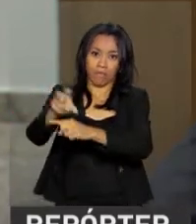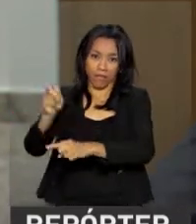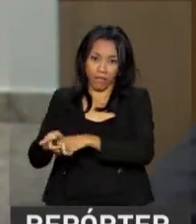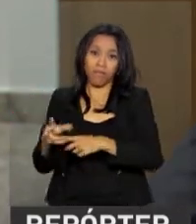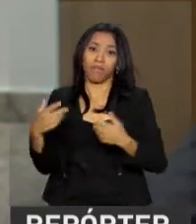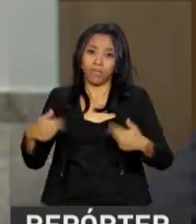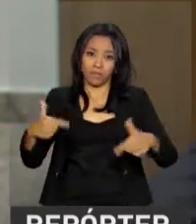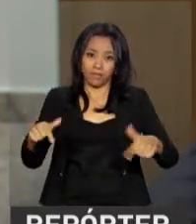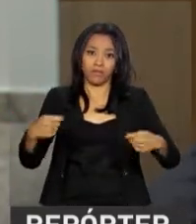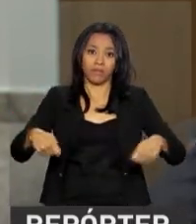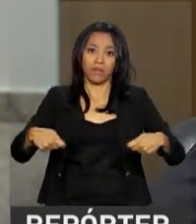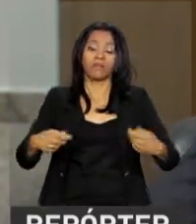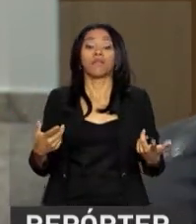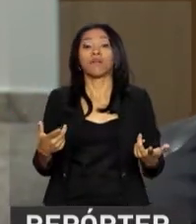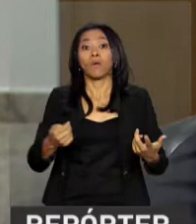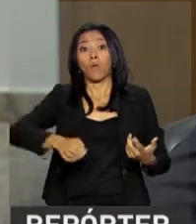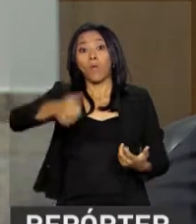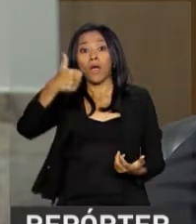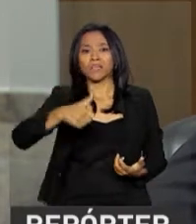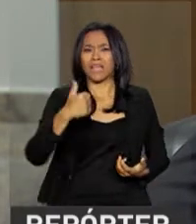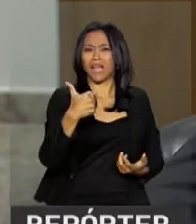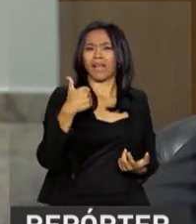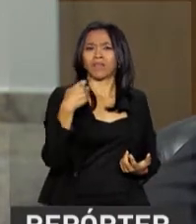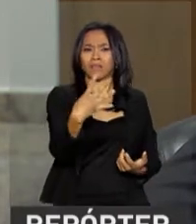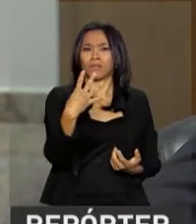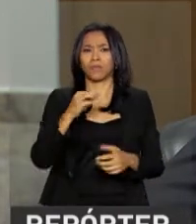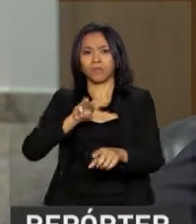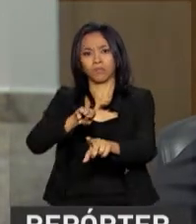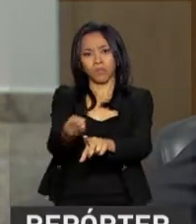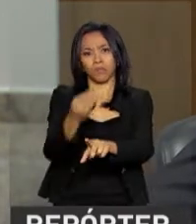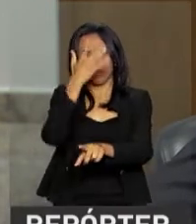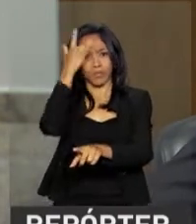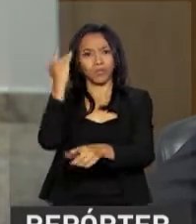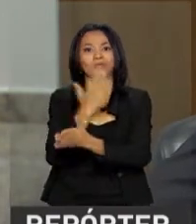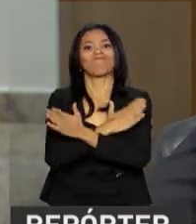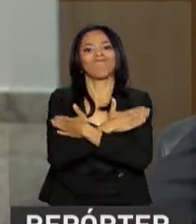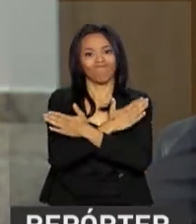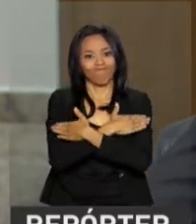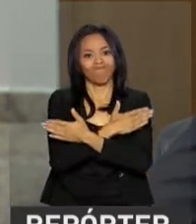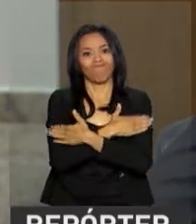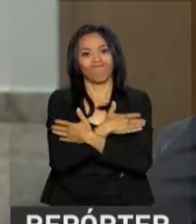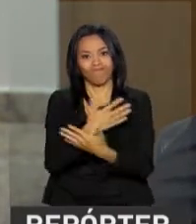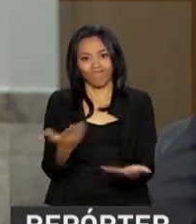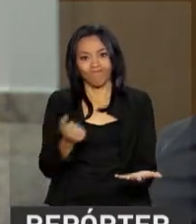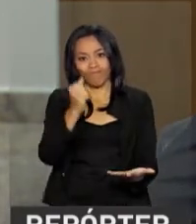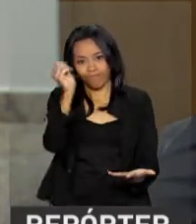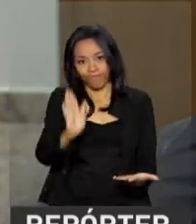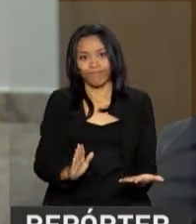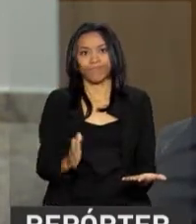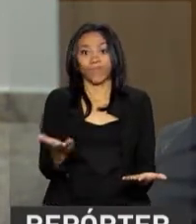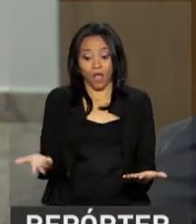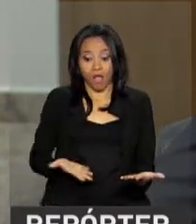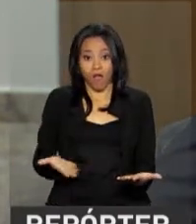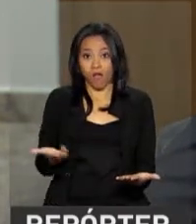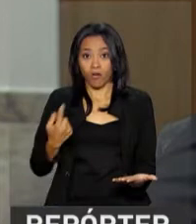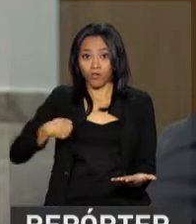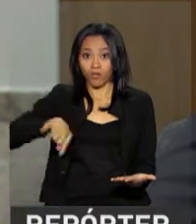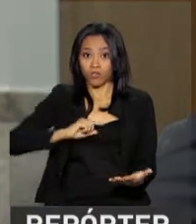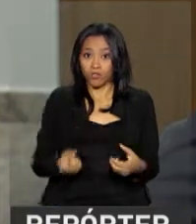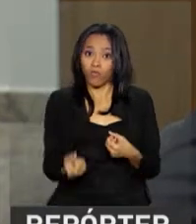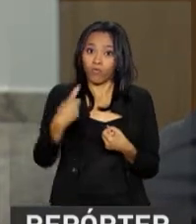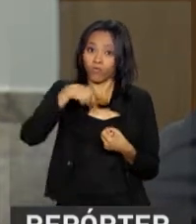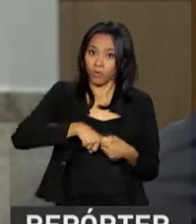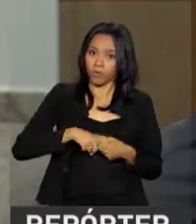14 milhões de desempregados nós estamos retomando de maneira